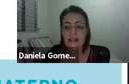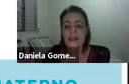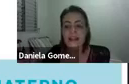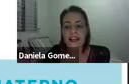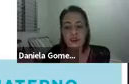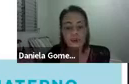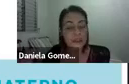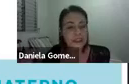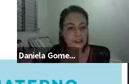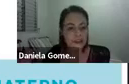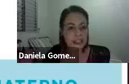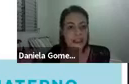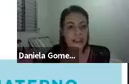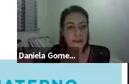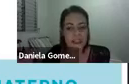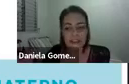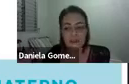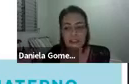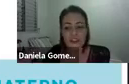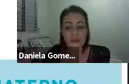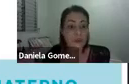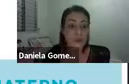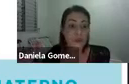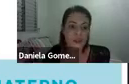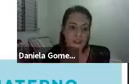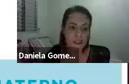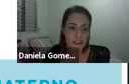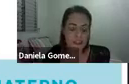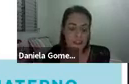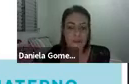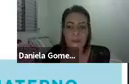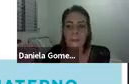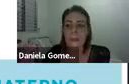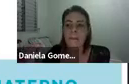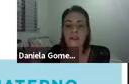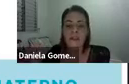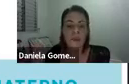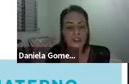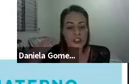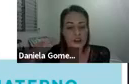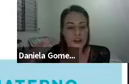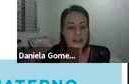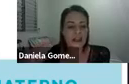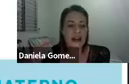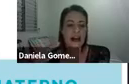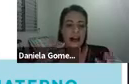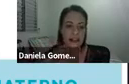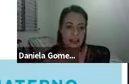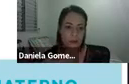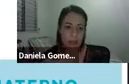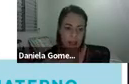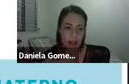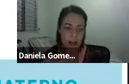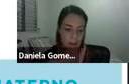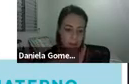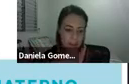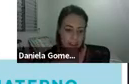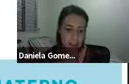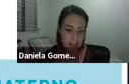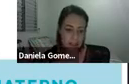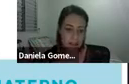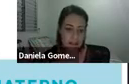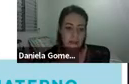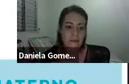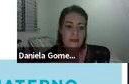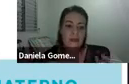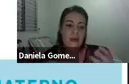tá? E a composição dele é basicamente gordura e nutriente. Quando a gente começa a dar a mamada